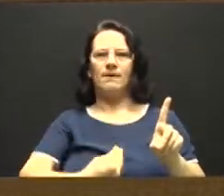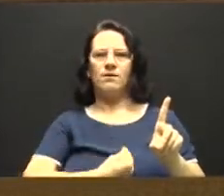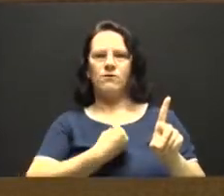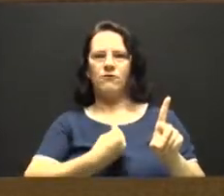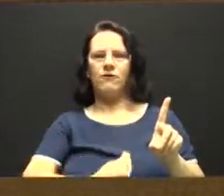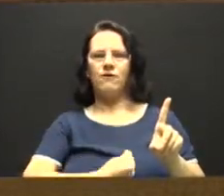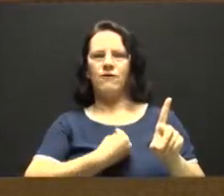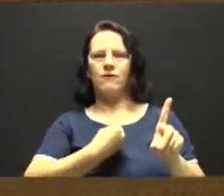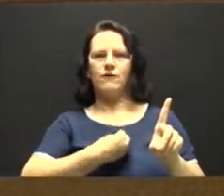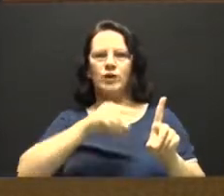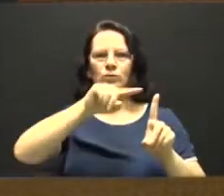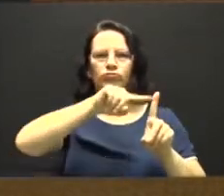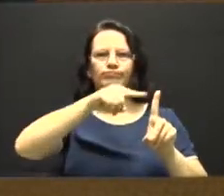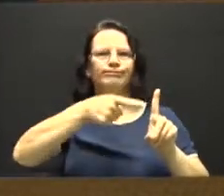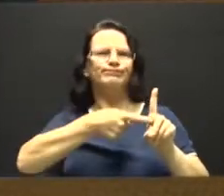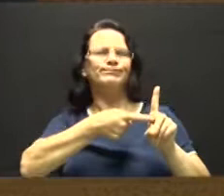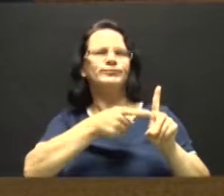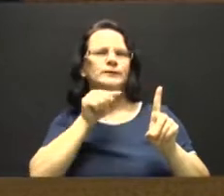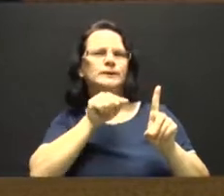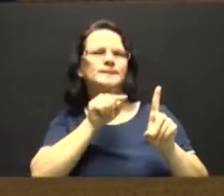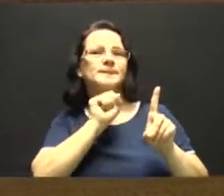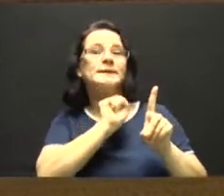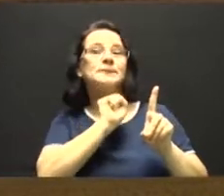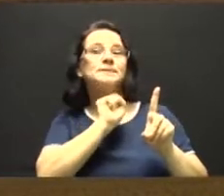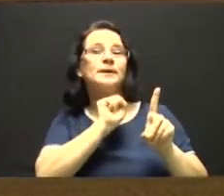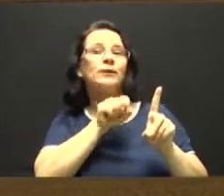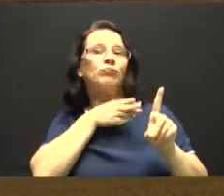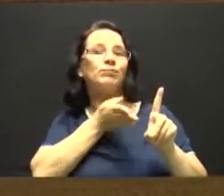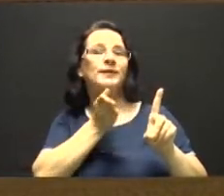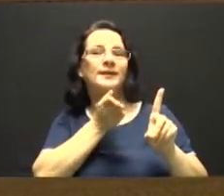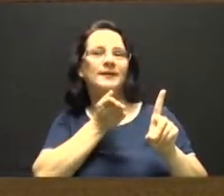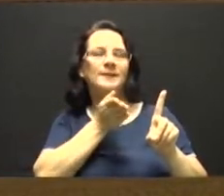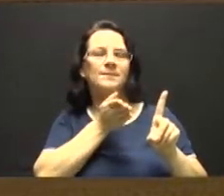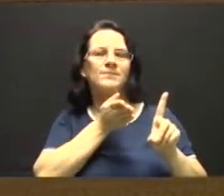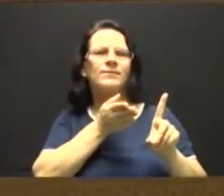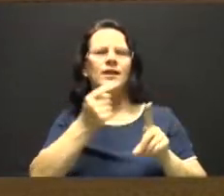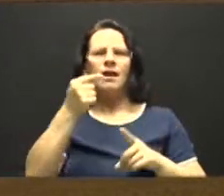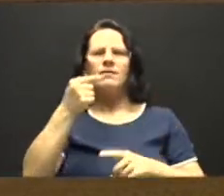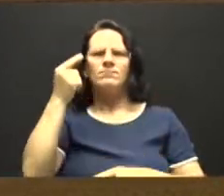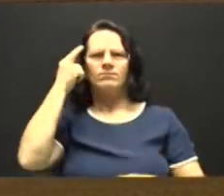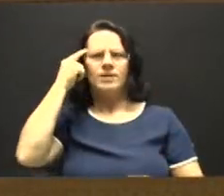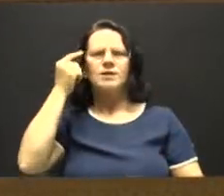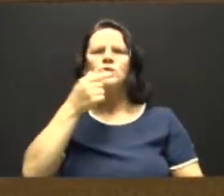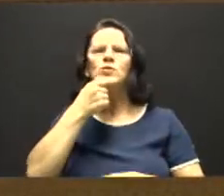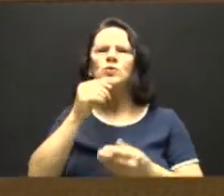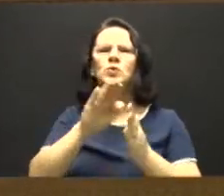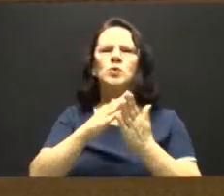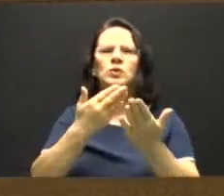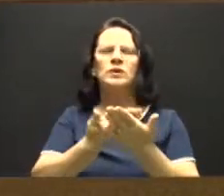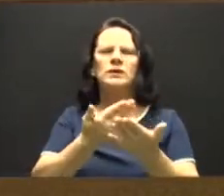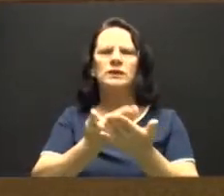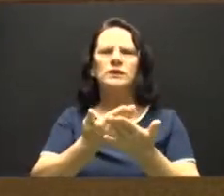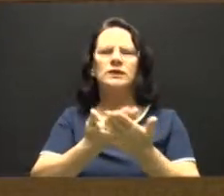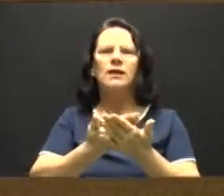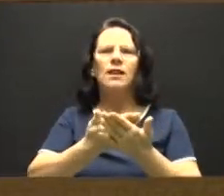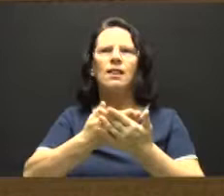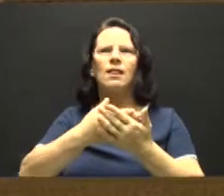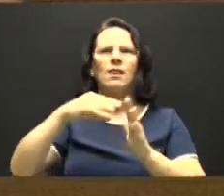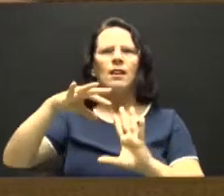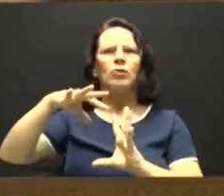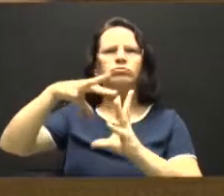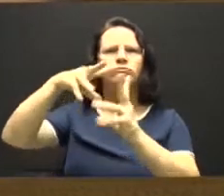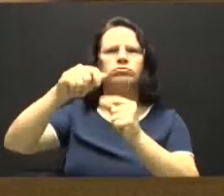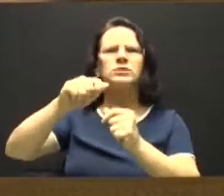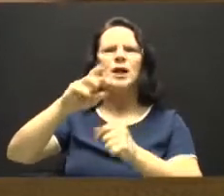entra o terena e sabe o que me chama atenção o cientista descobre uma bactéria em marte e